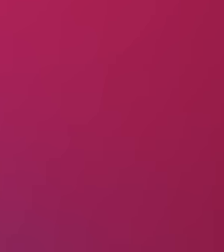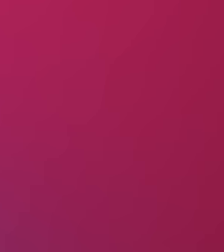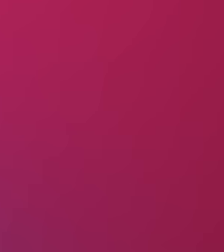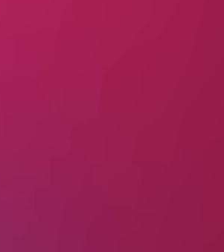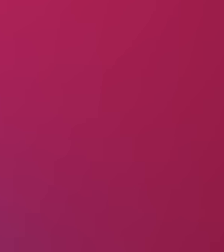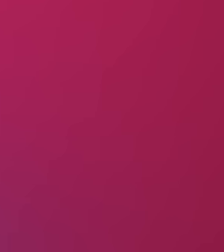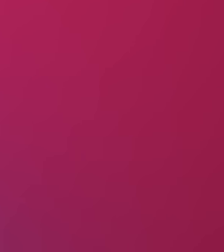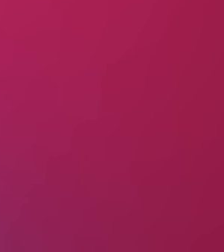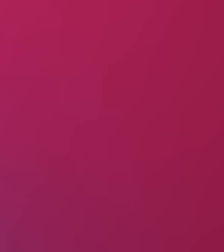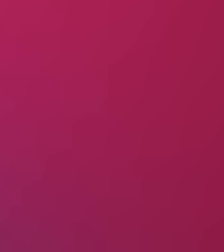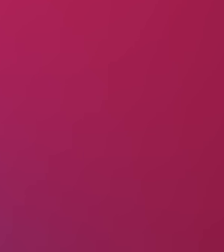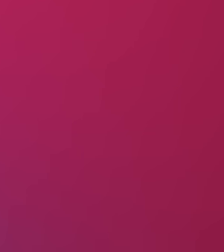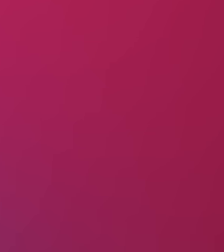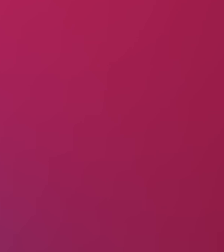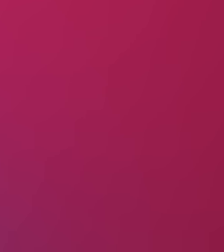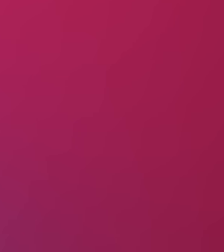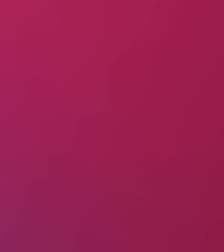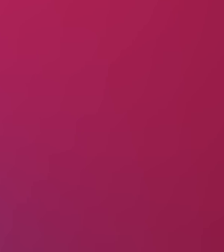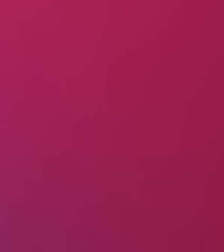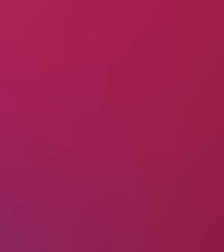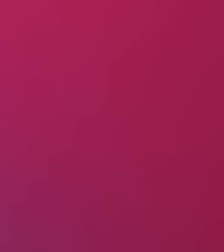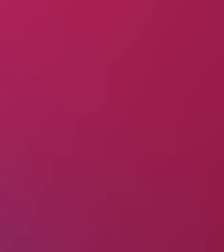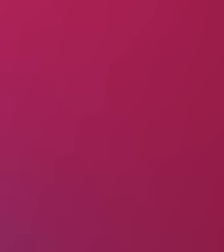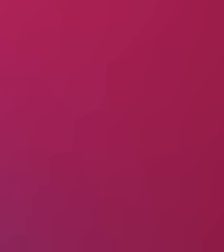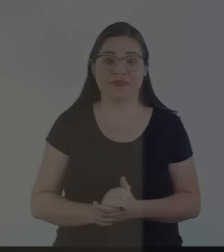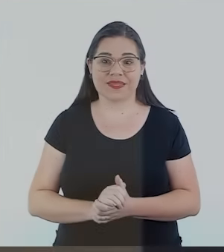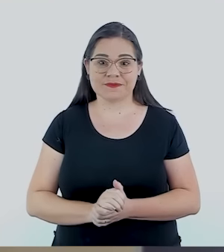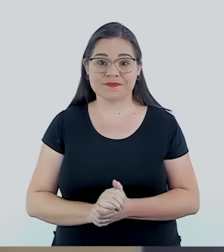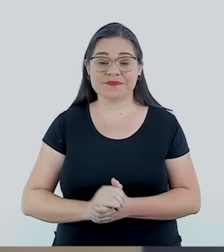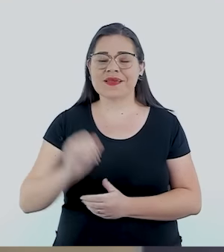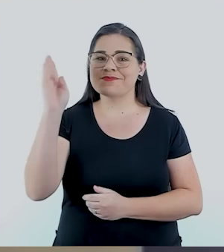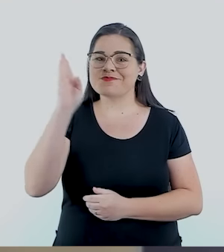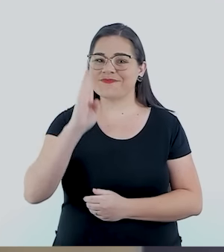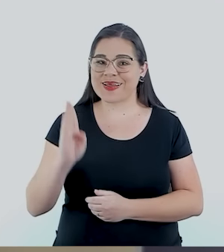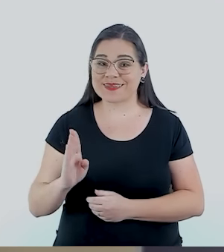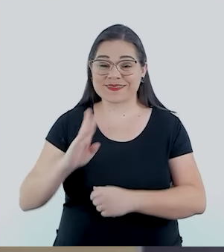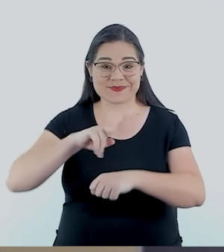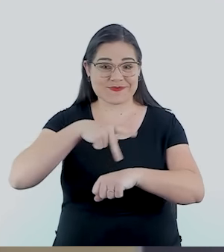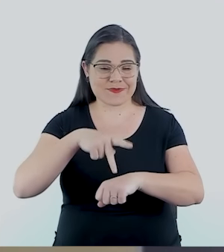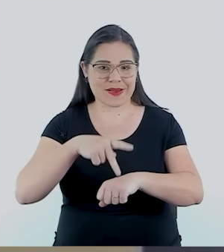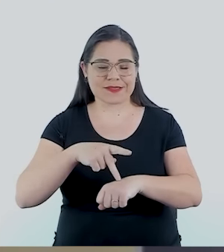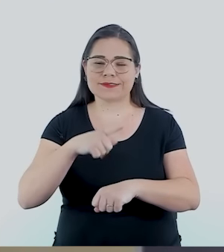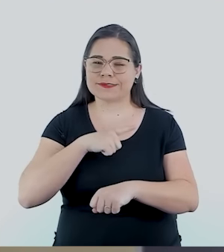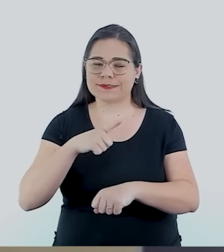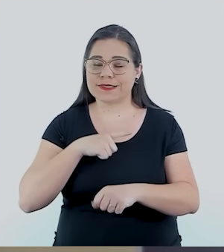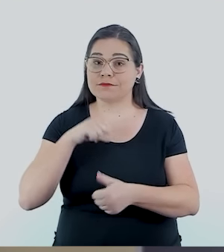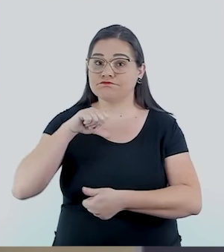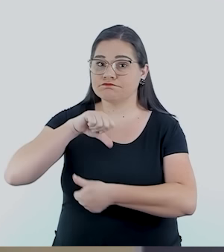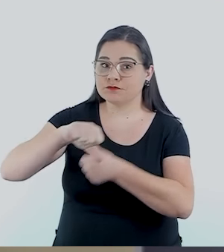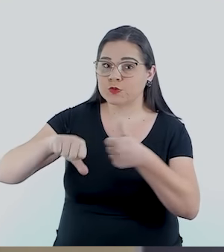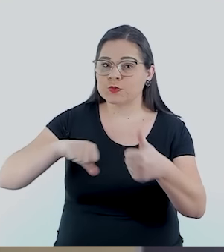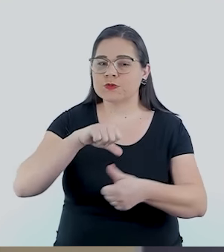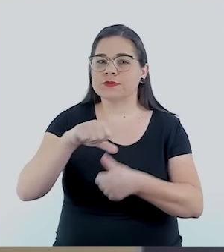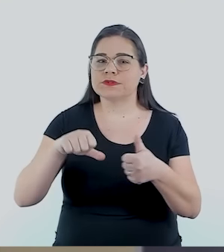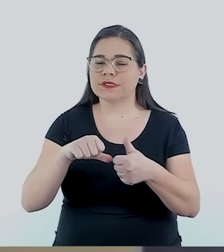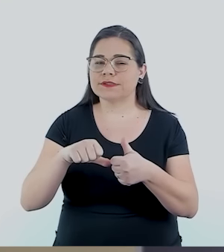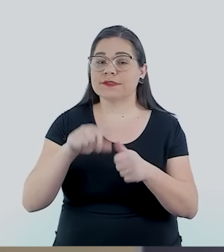realização afia Viva o melhor da Medicina o Brasil é um país que está em plena transformação